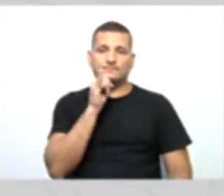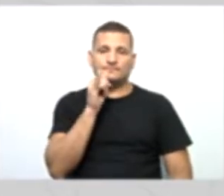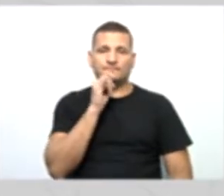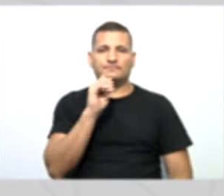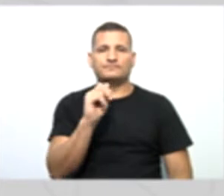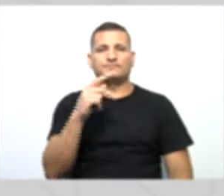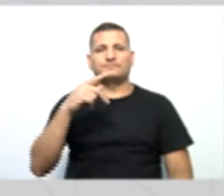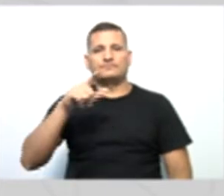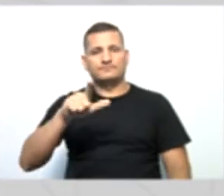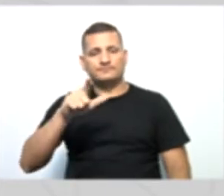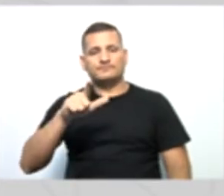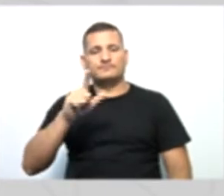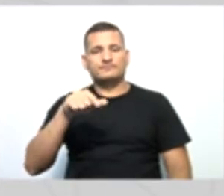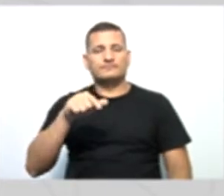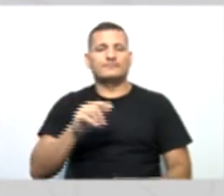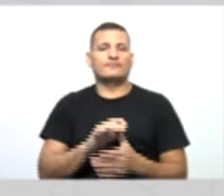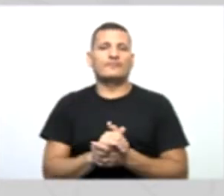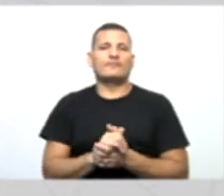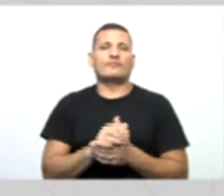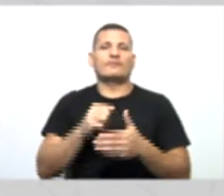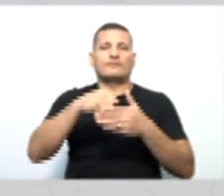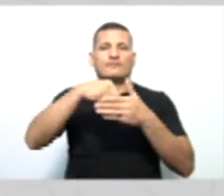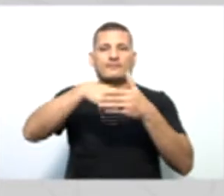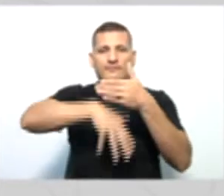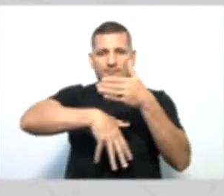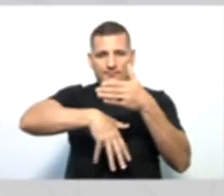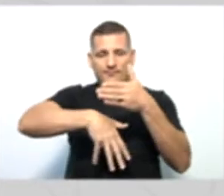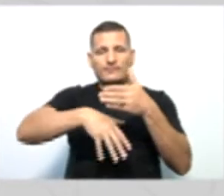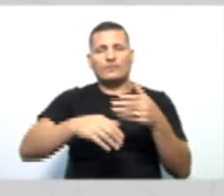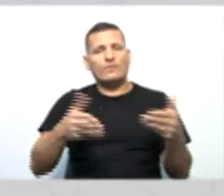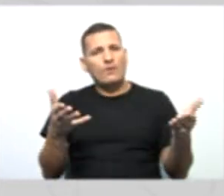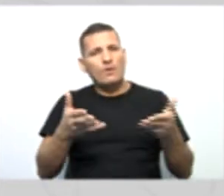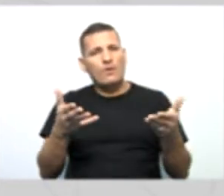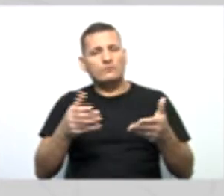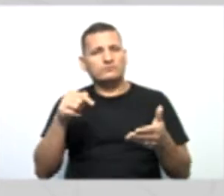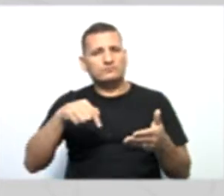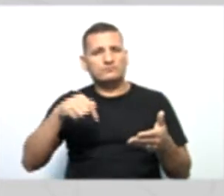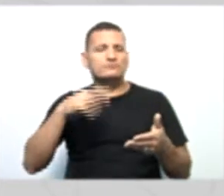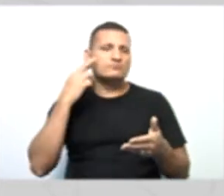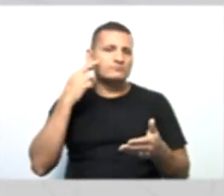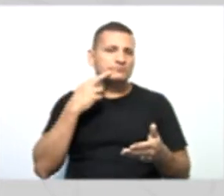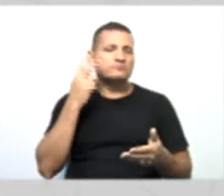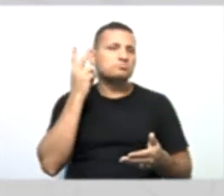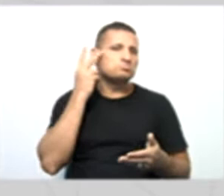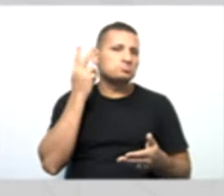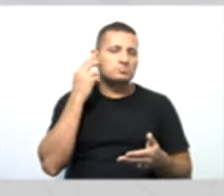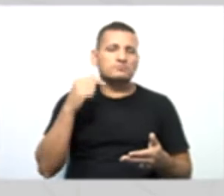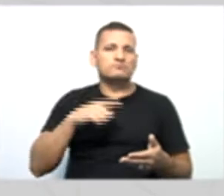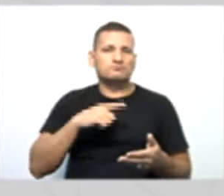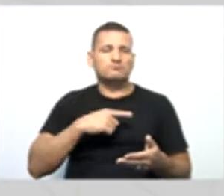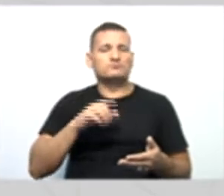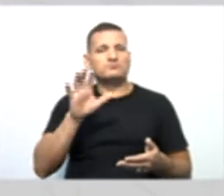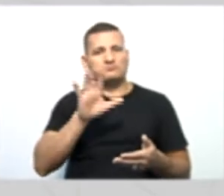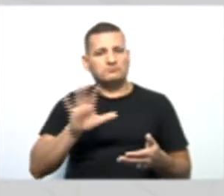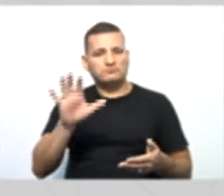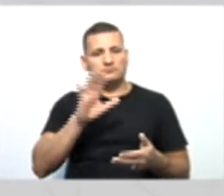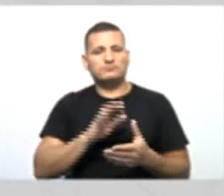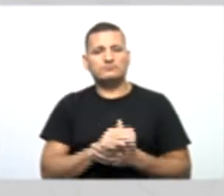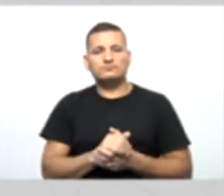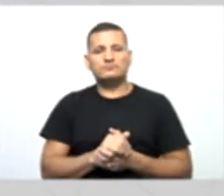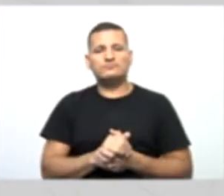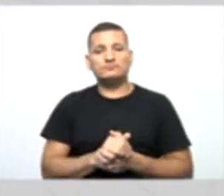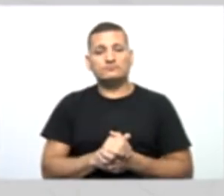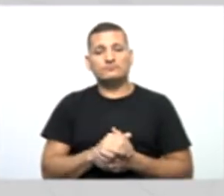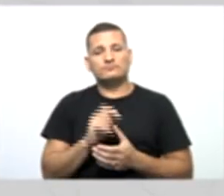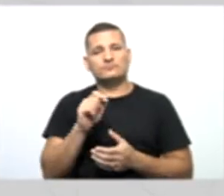de APL é o APL do açaí. Ele é muito comum aqui na nossa região. A vocação, então,